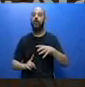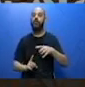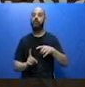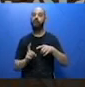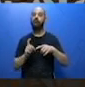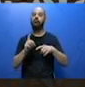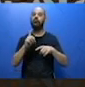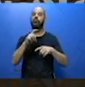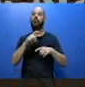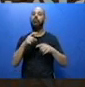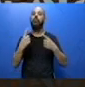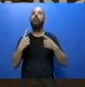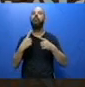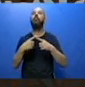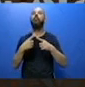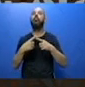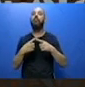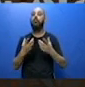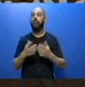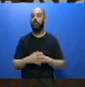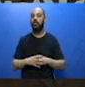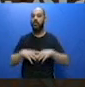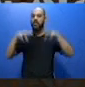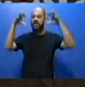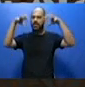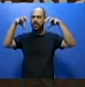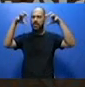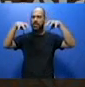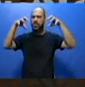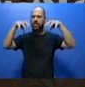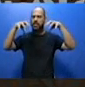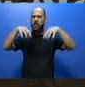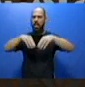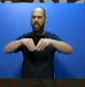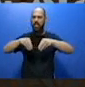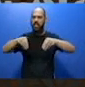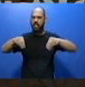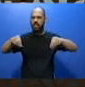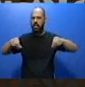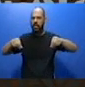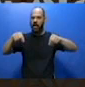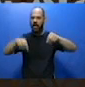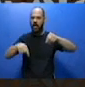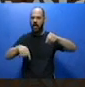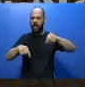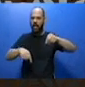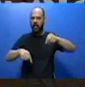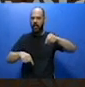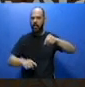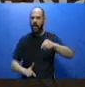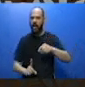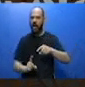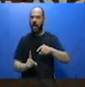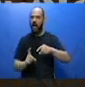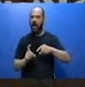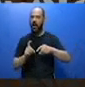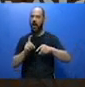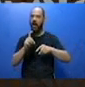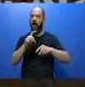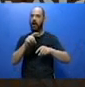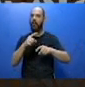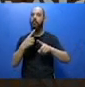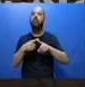fora. Pensa, choveu. Ela consegue ficar lá na terra? Ela vai pôr a cabecinha para fora. Por